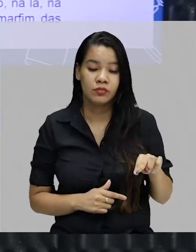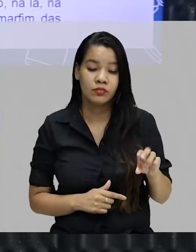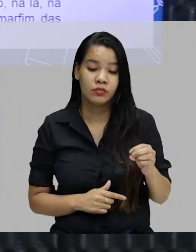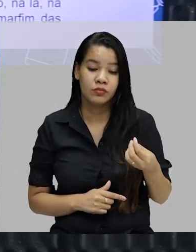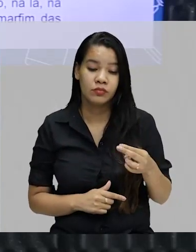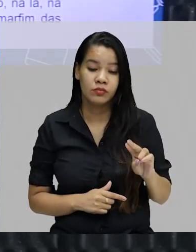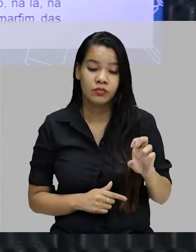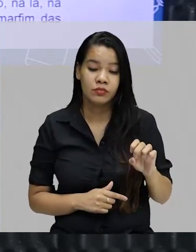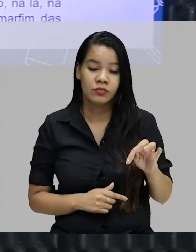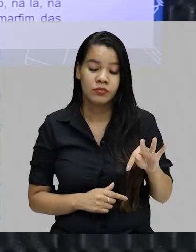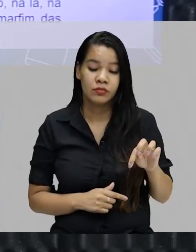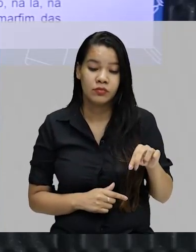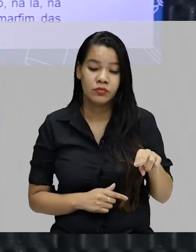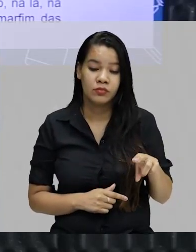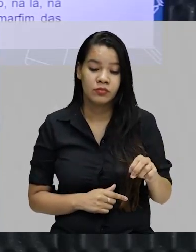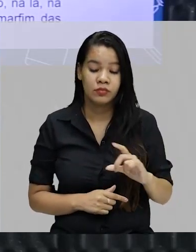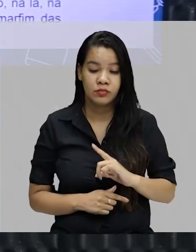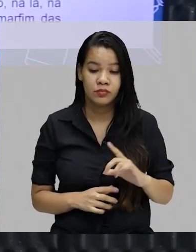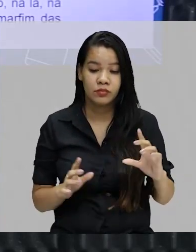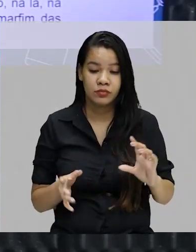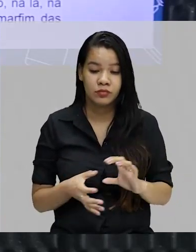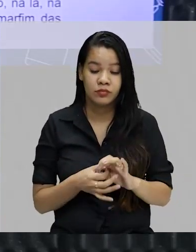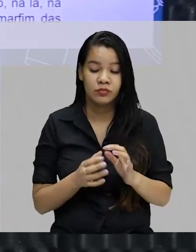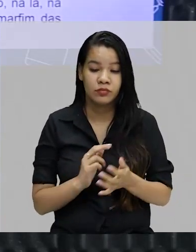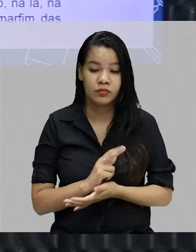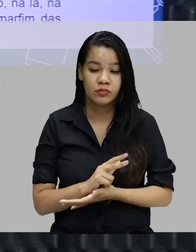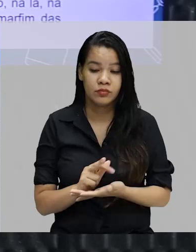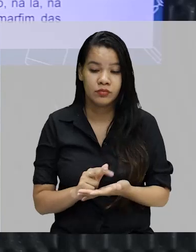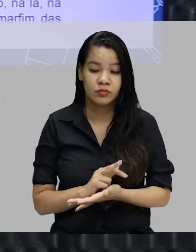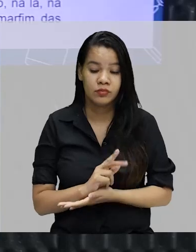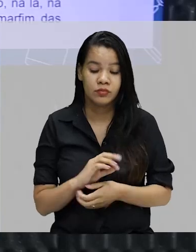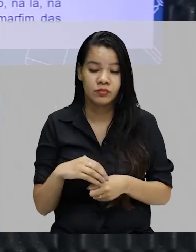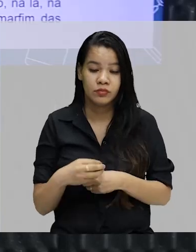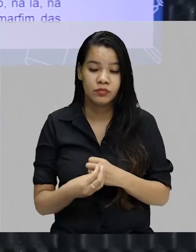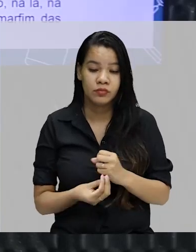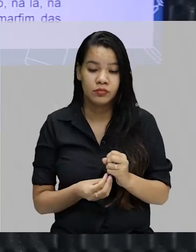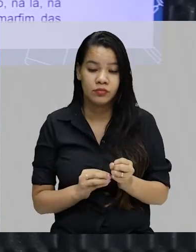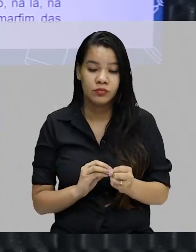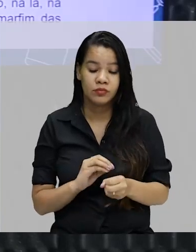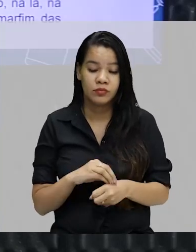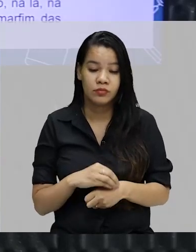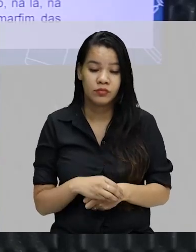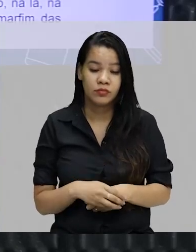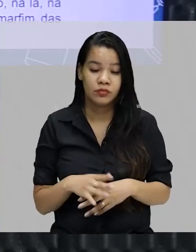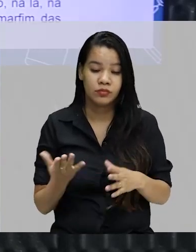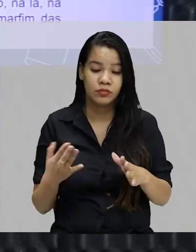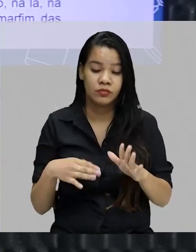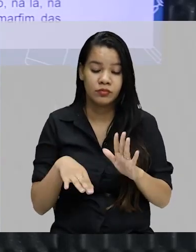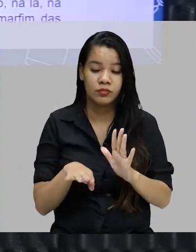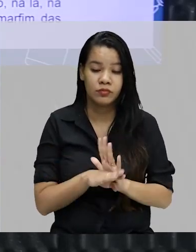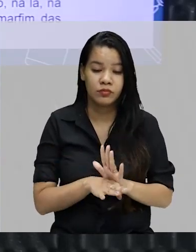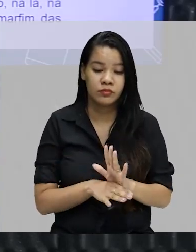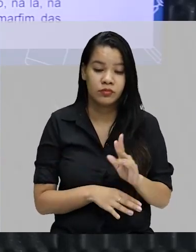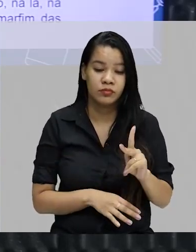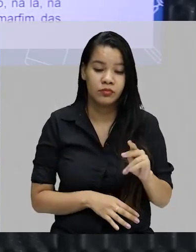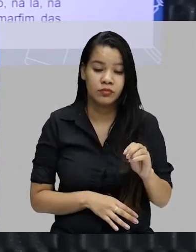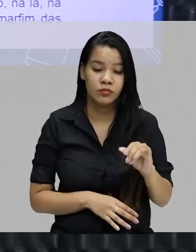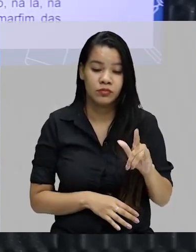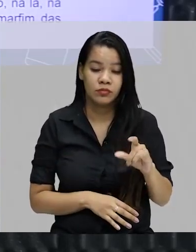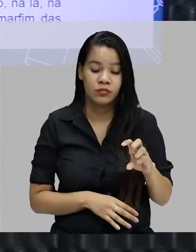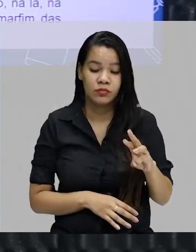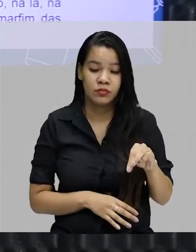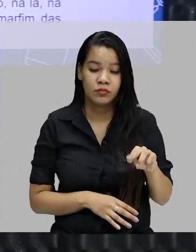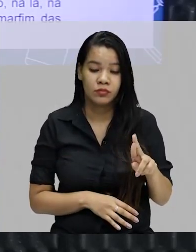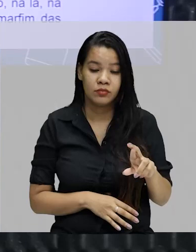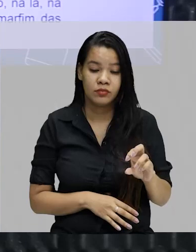também. Ok? Então, eu vou ter a união de várias moléculas do etileno. Eu vou chegar ao